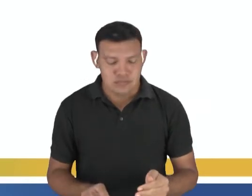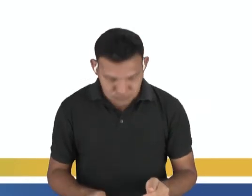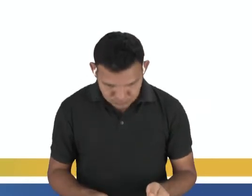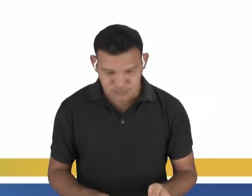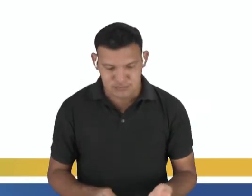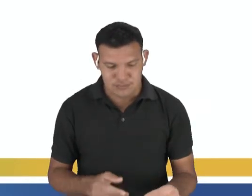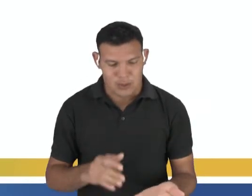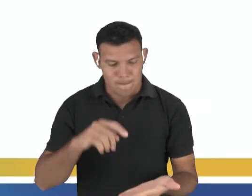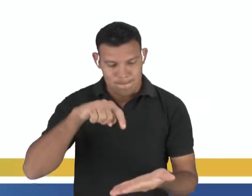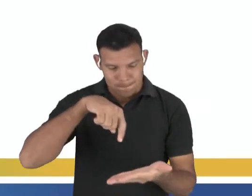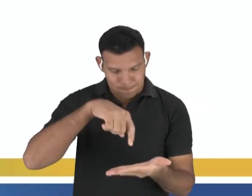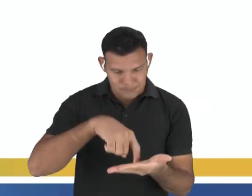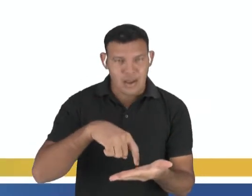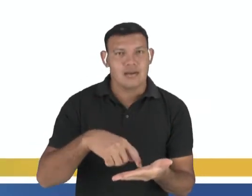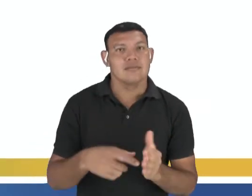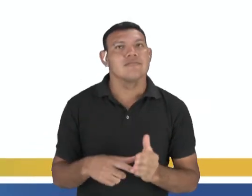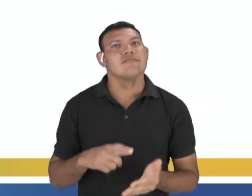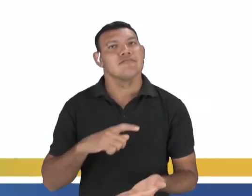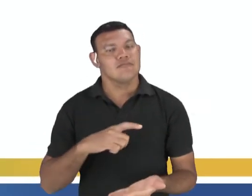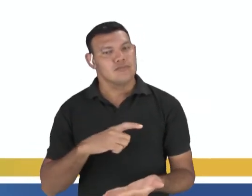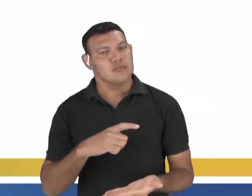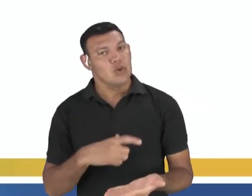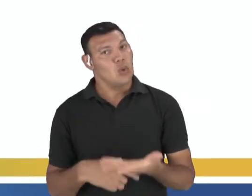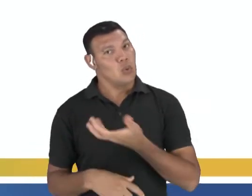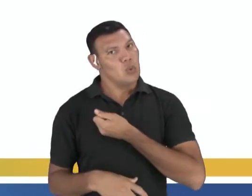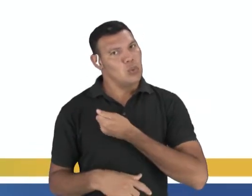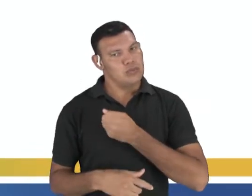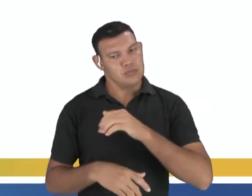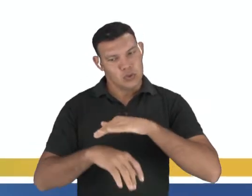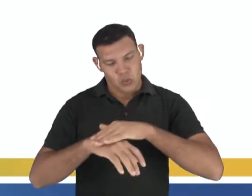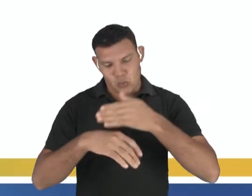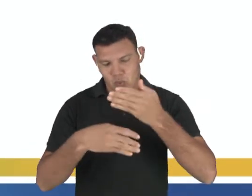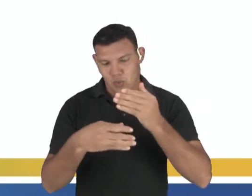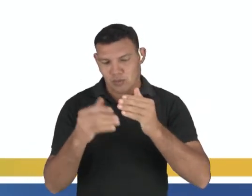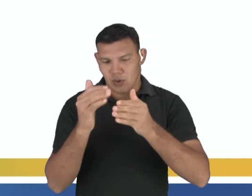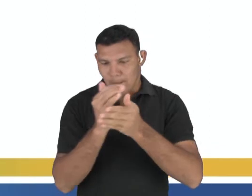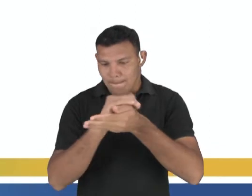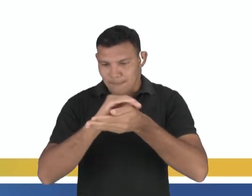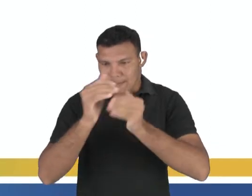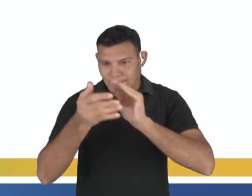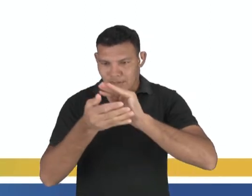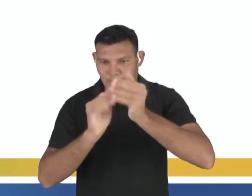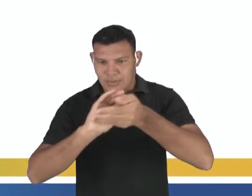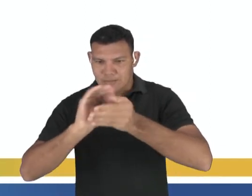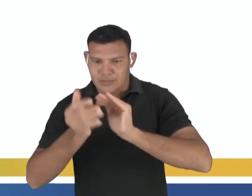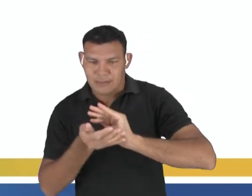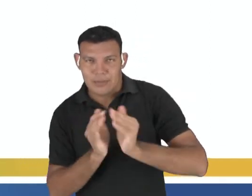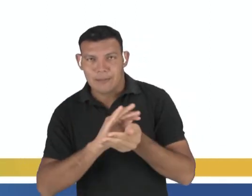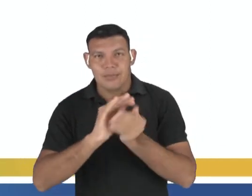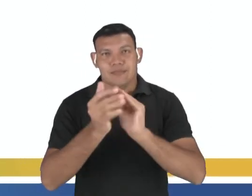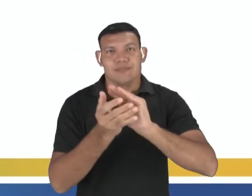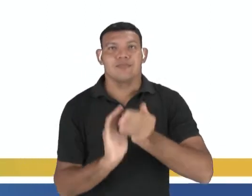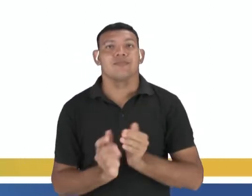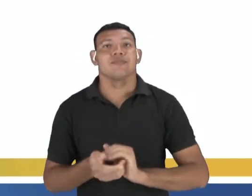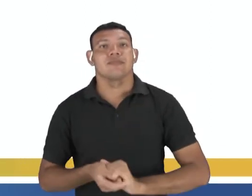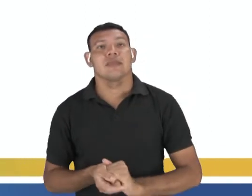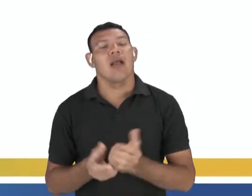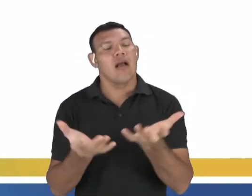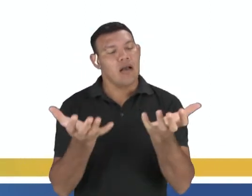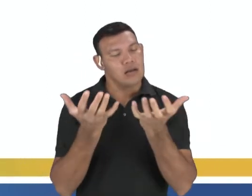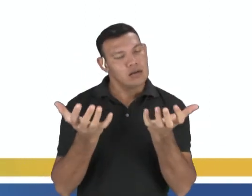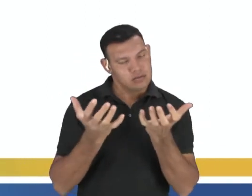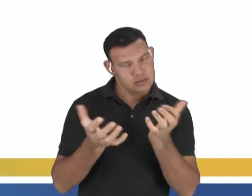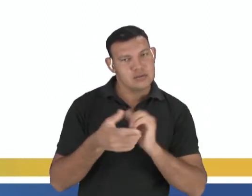lançado, quando ele cair no chão, vai ficar uma face, né, exposta para cima. E eu quero saber qual vai ser a numeração dela. E eu desejo